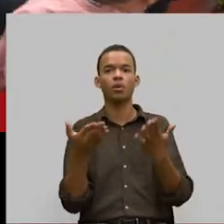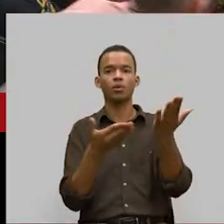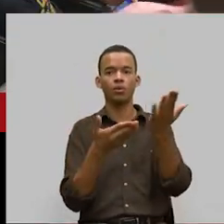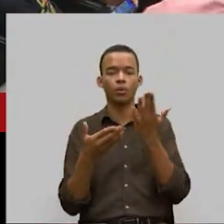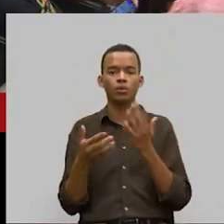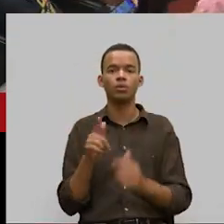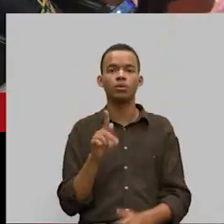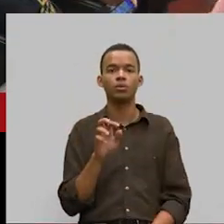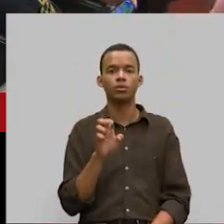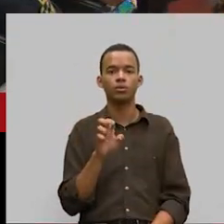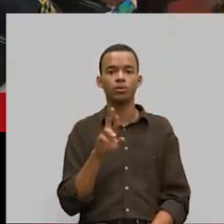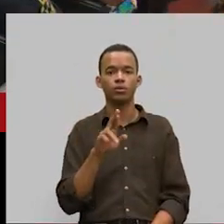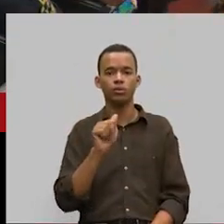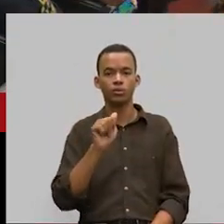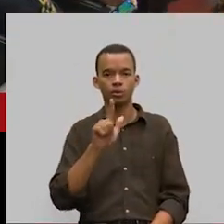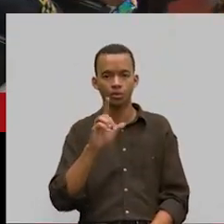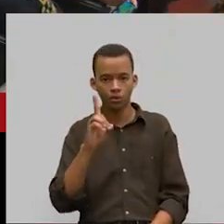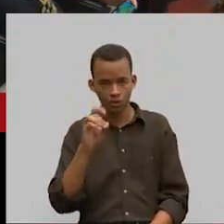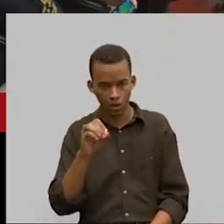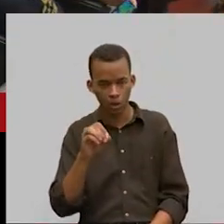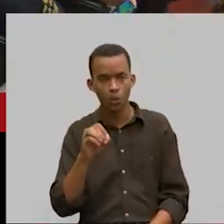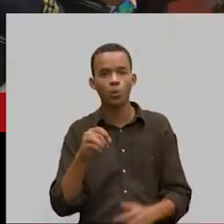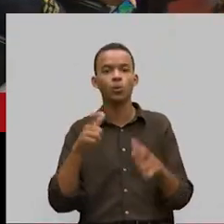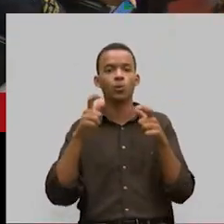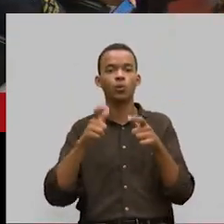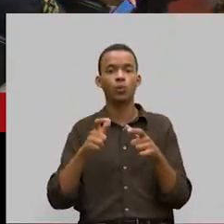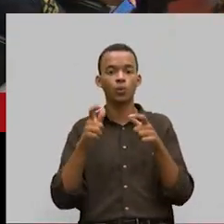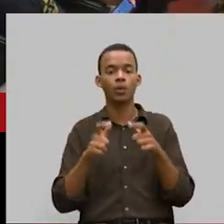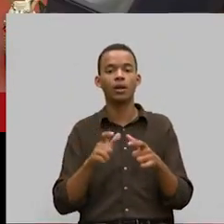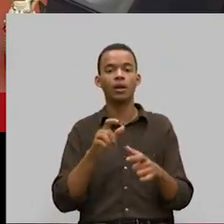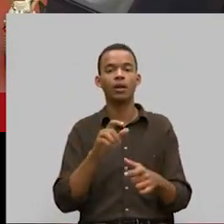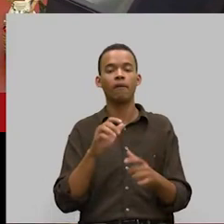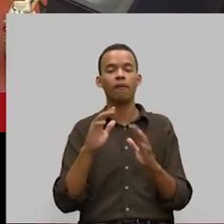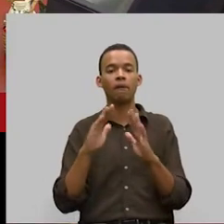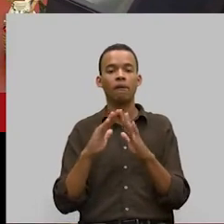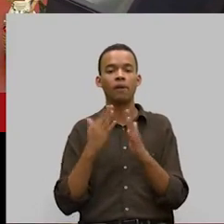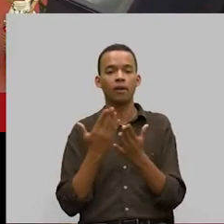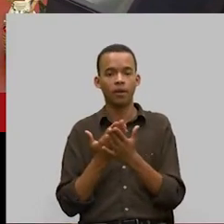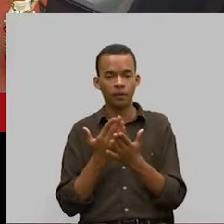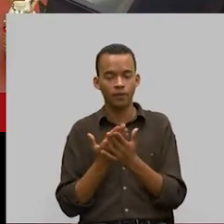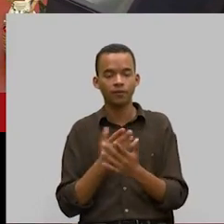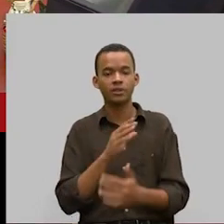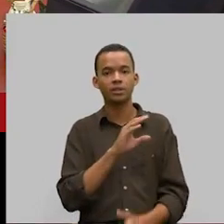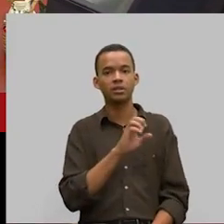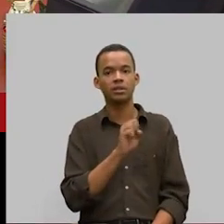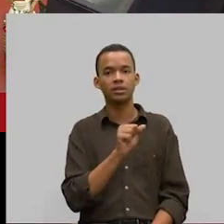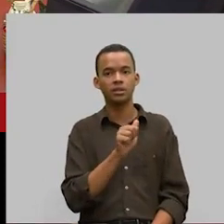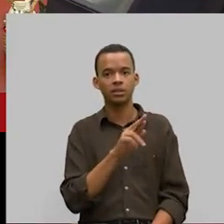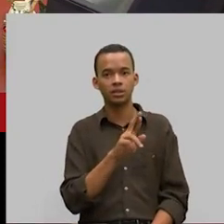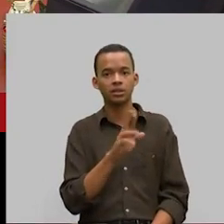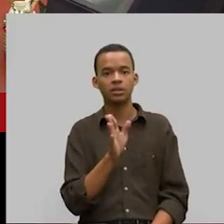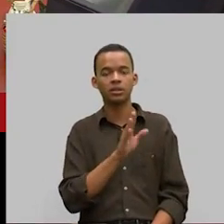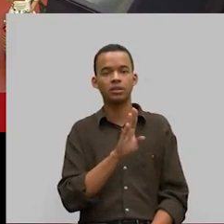Serra brigadeiro e depois nosso último inscrito gente para finalizar essa mesa é o luí